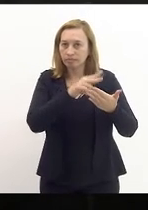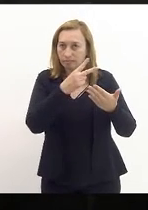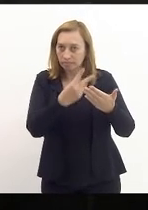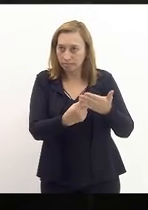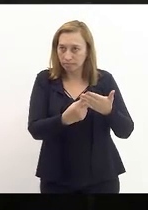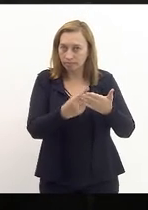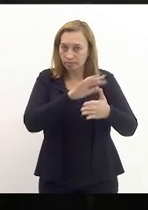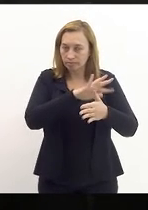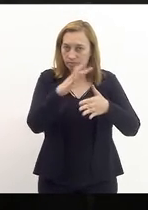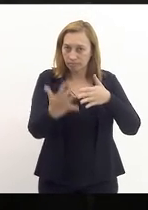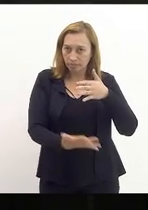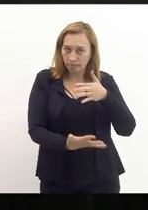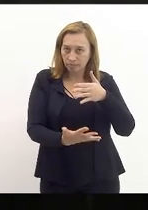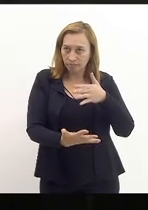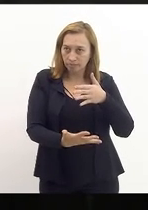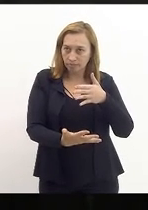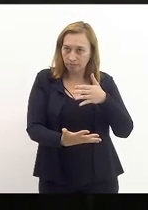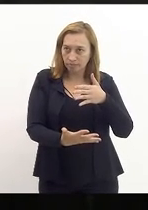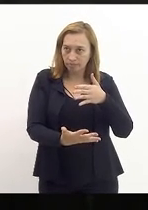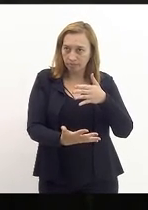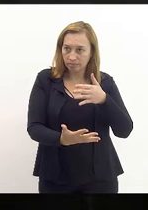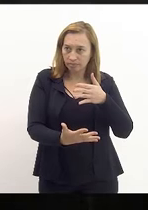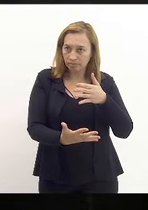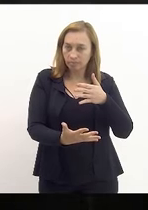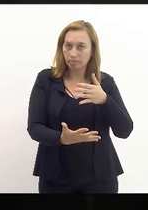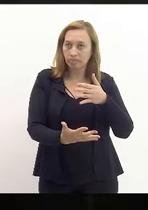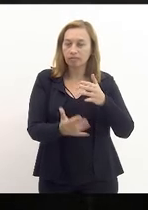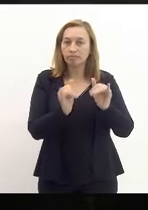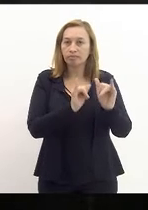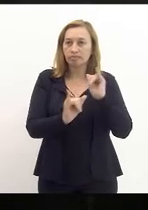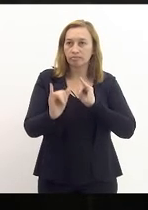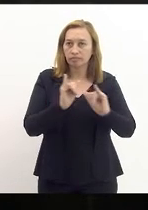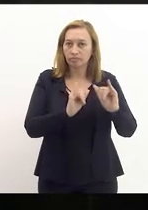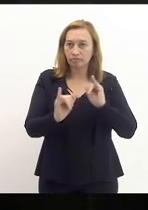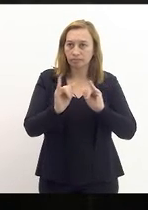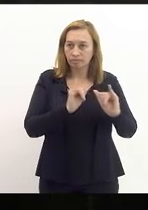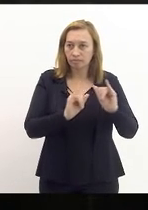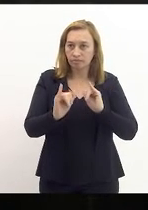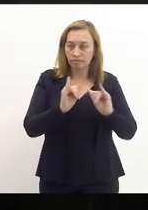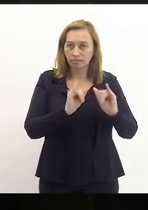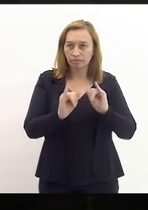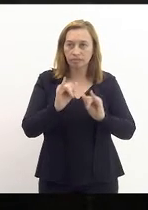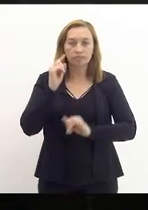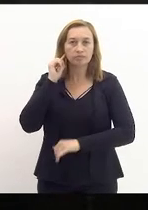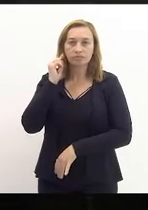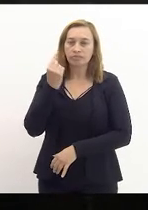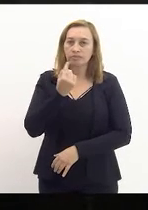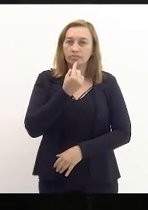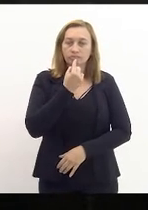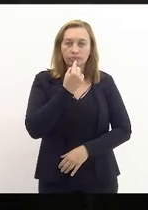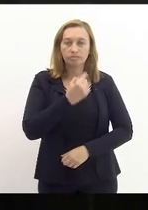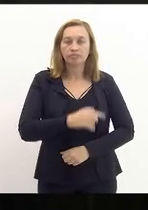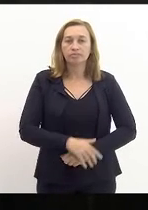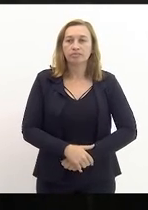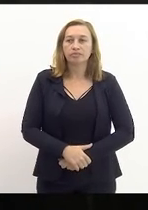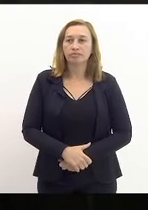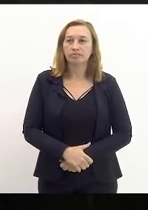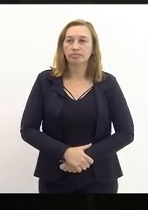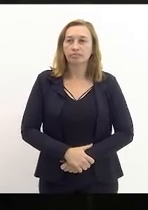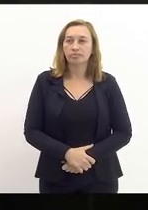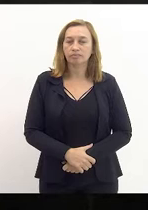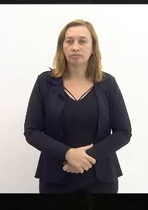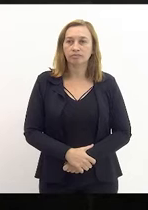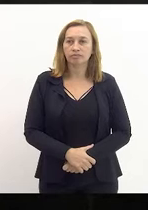libras que leva a nossa voz aos deficientes auditivos